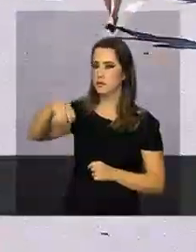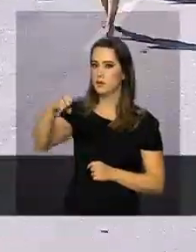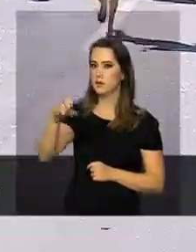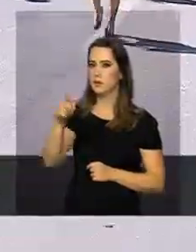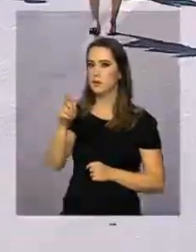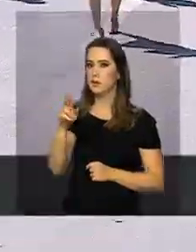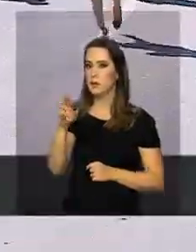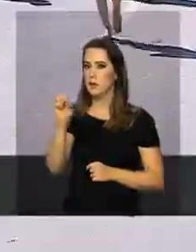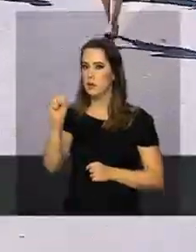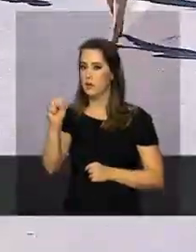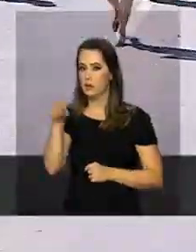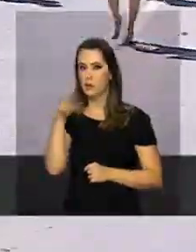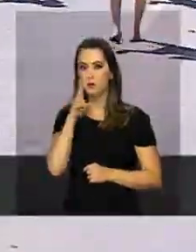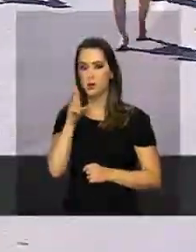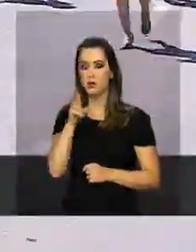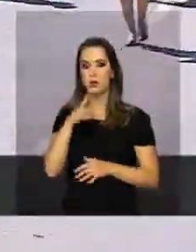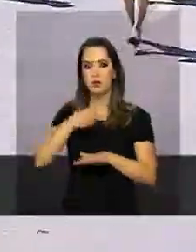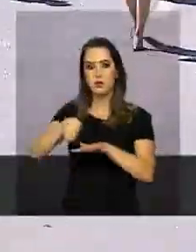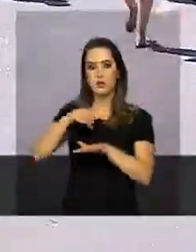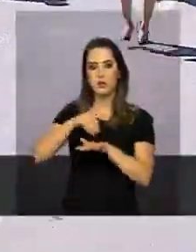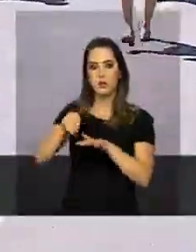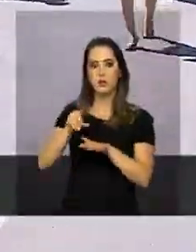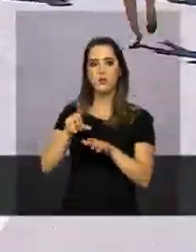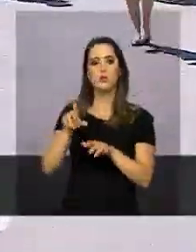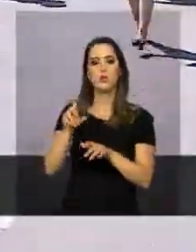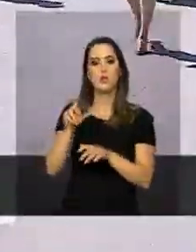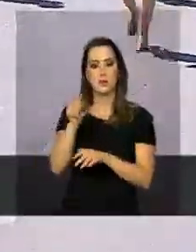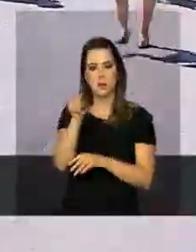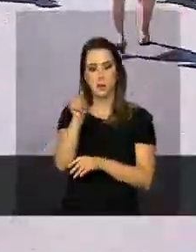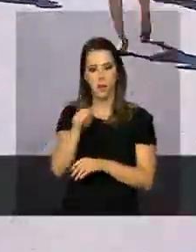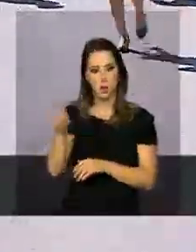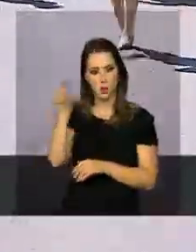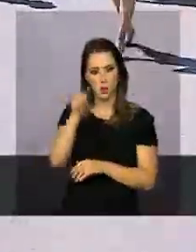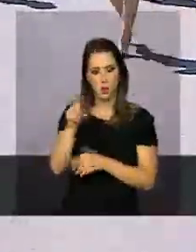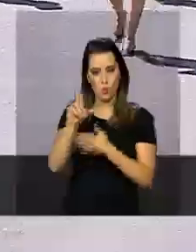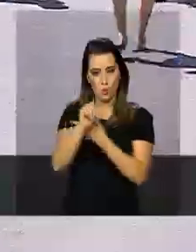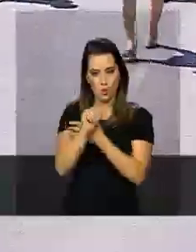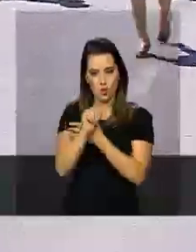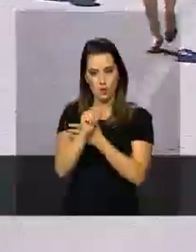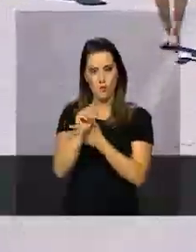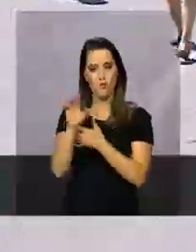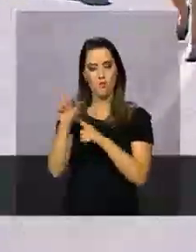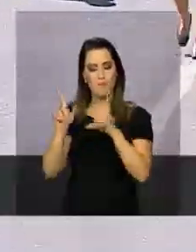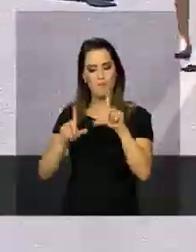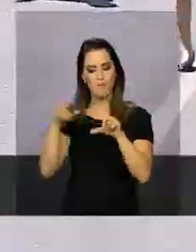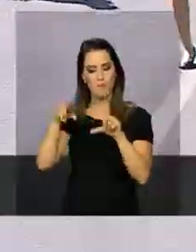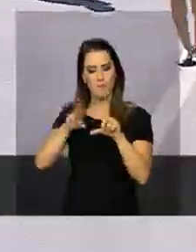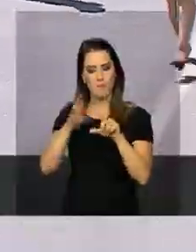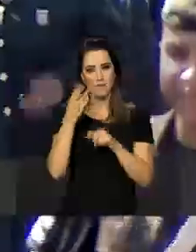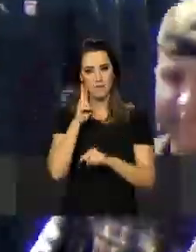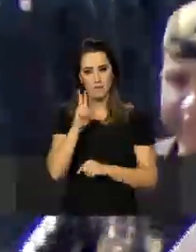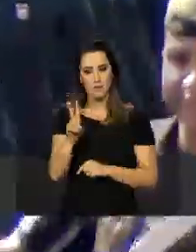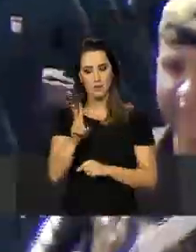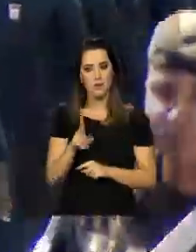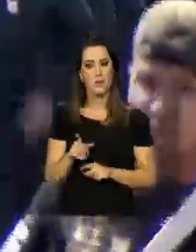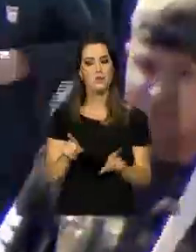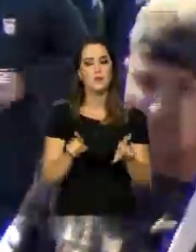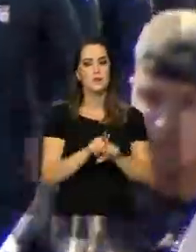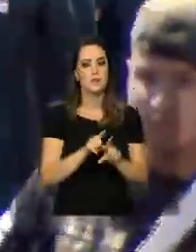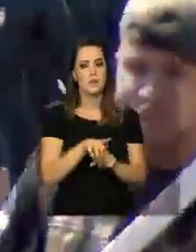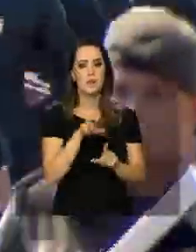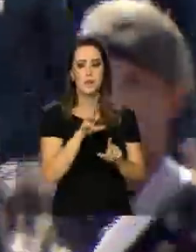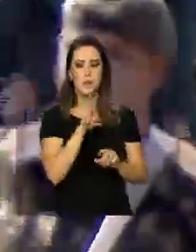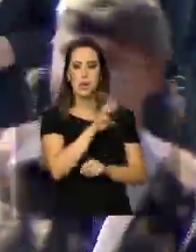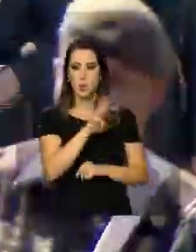no Twitter, @TVNBR. A academia, inclusive, além dessa do Twitter, nós temos também no site